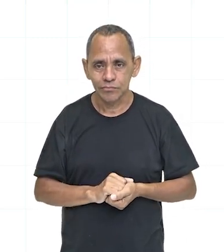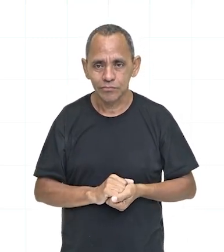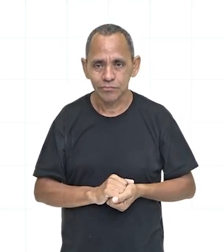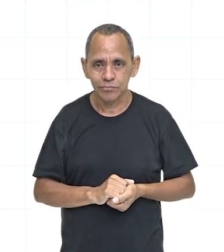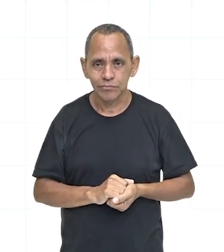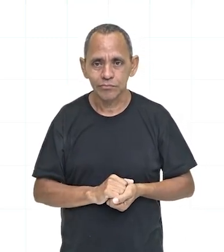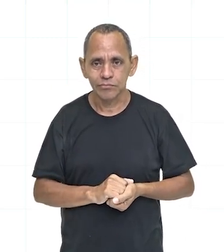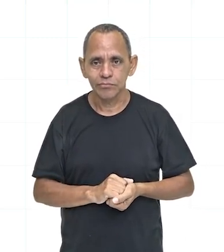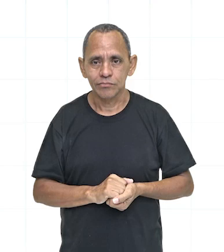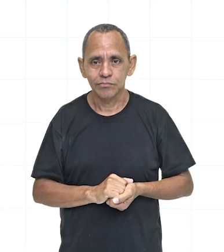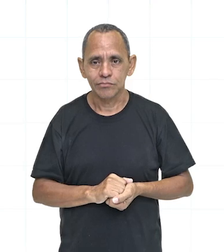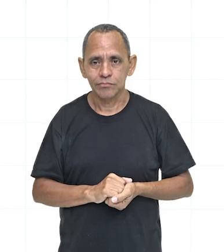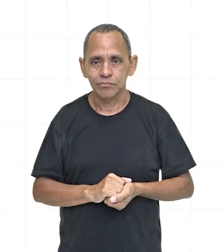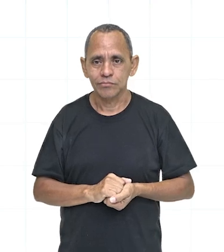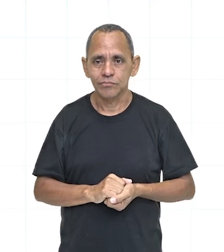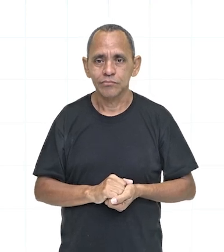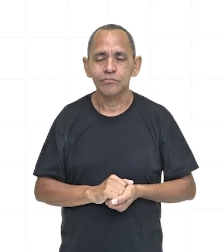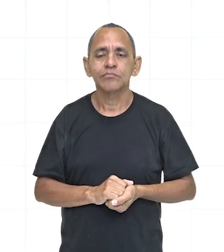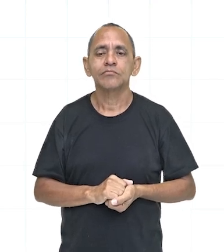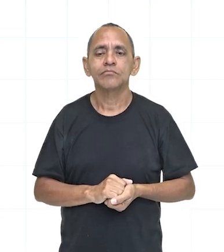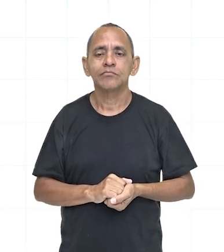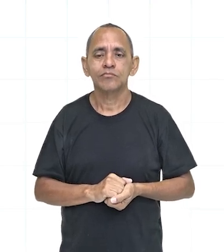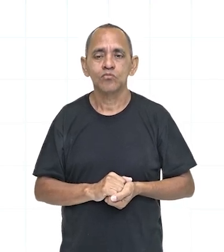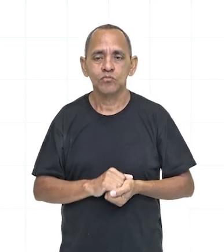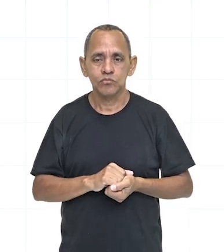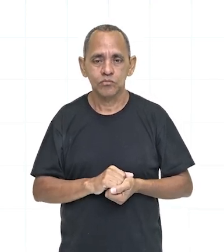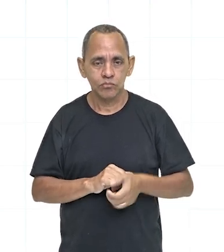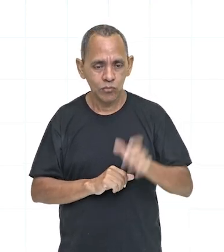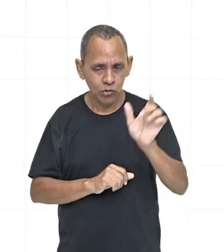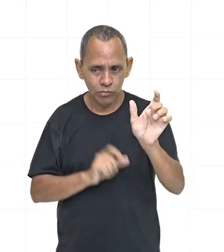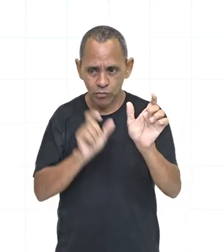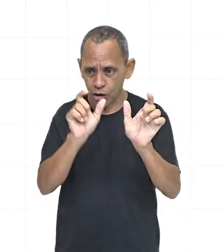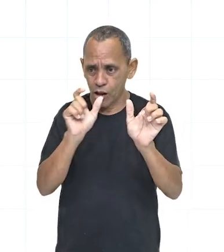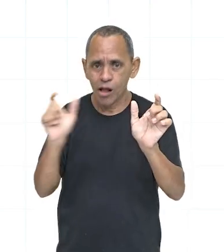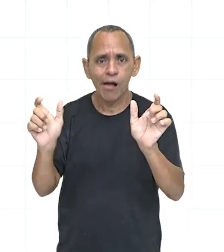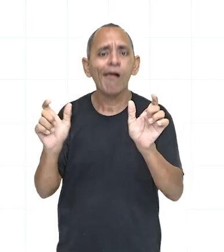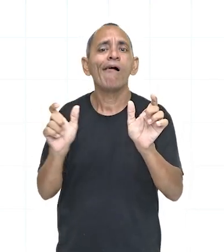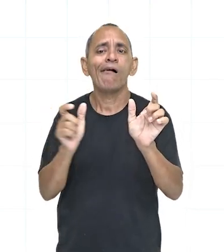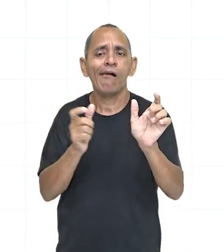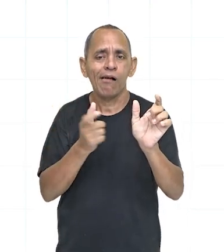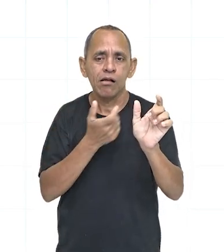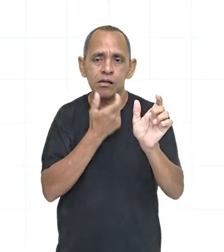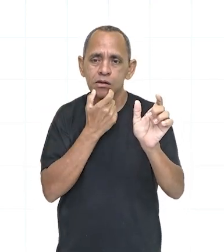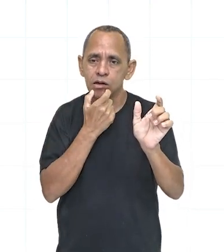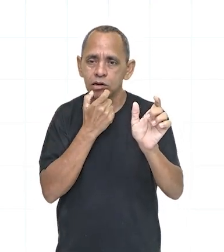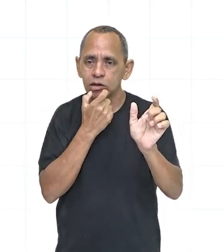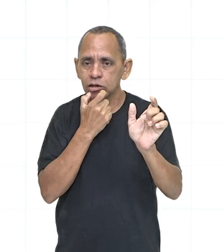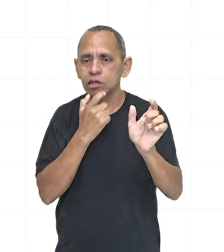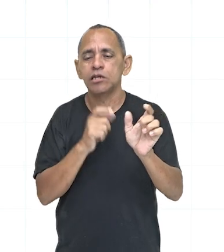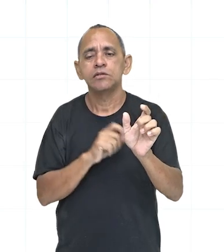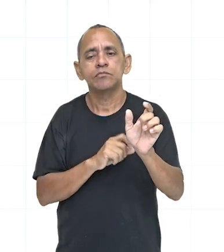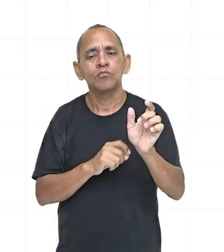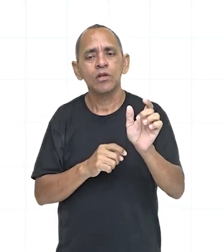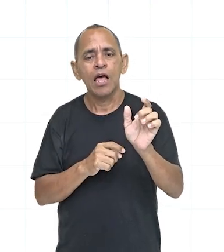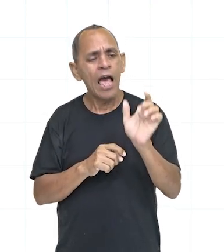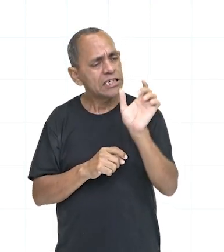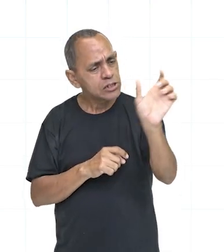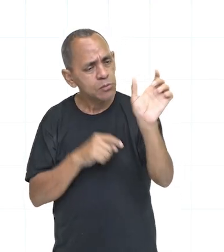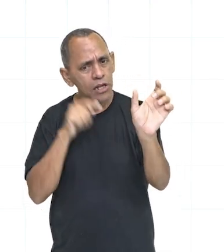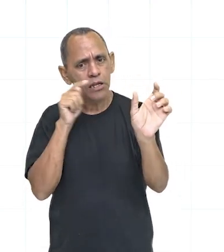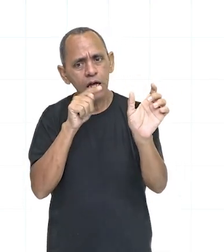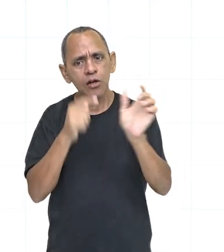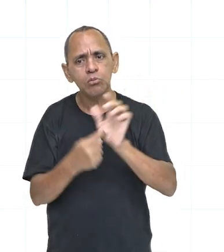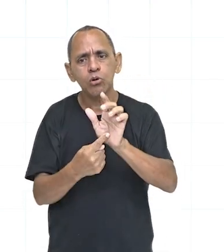past. Rain, stay, study, pass, live, arrive, save,